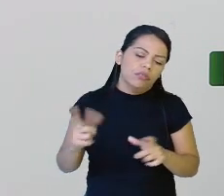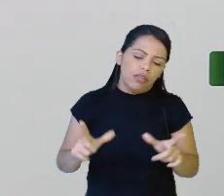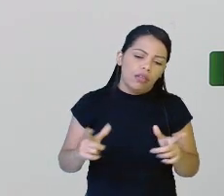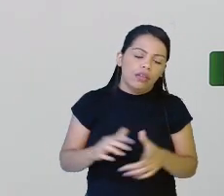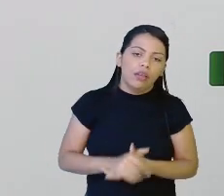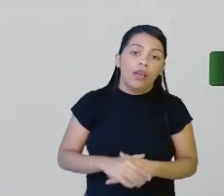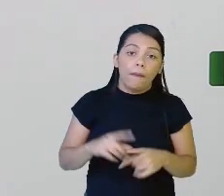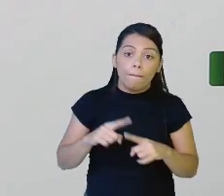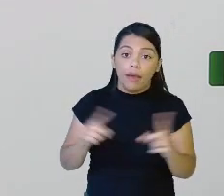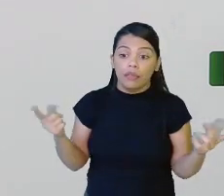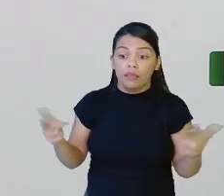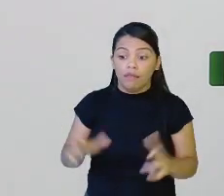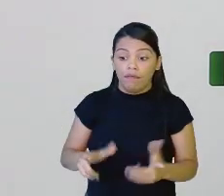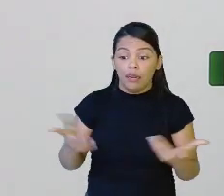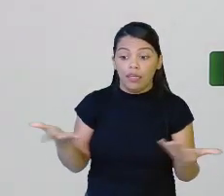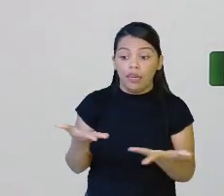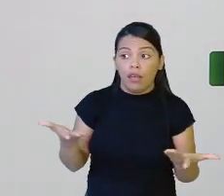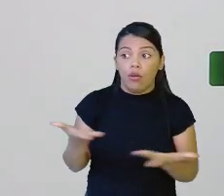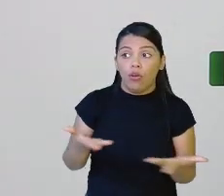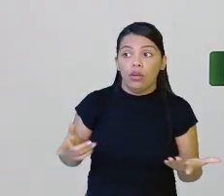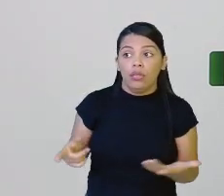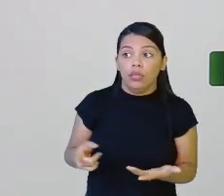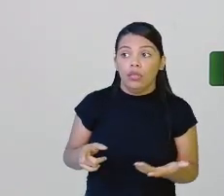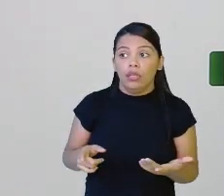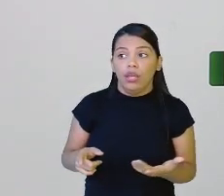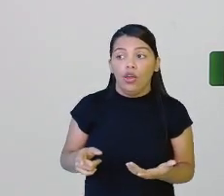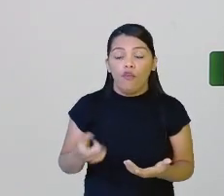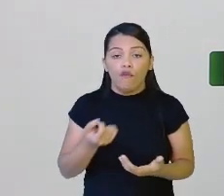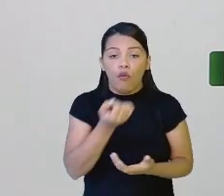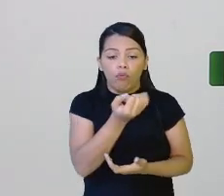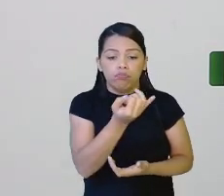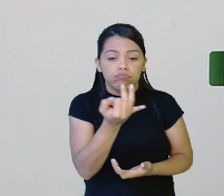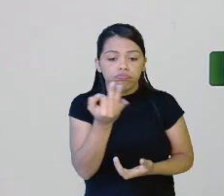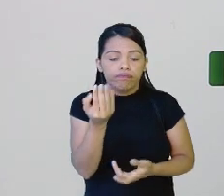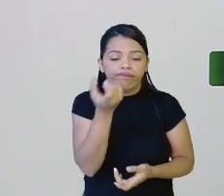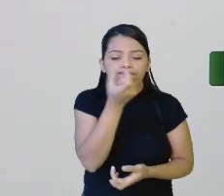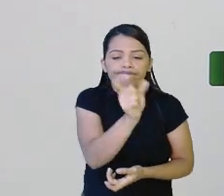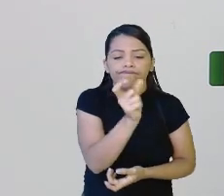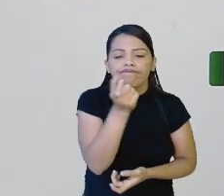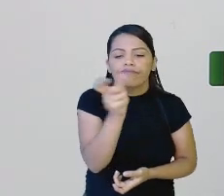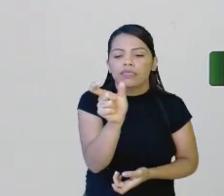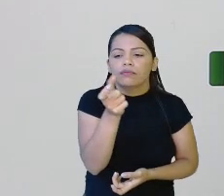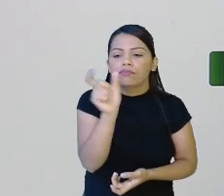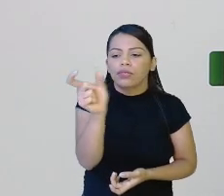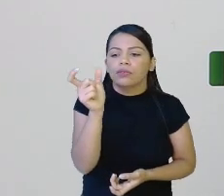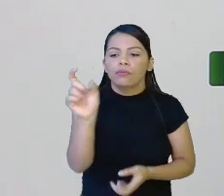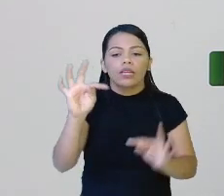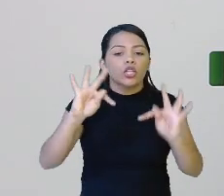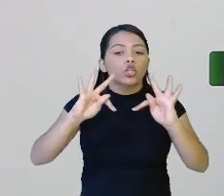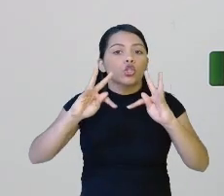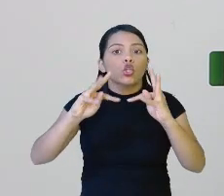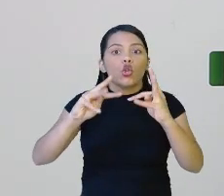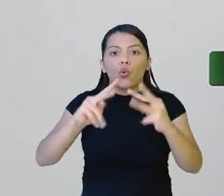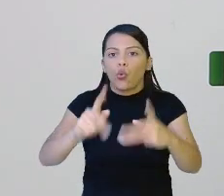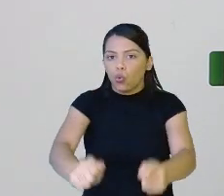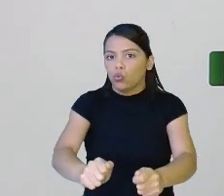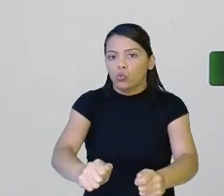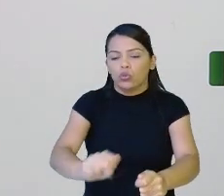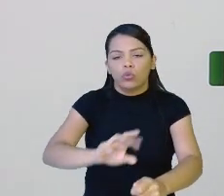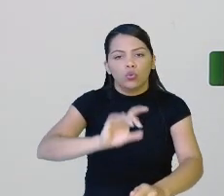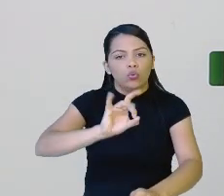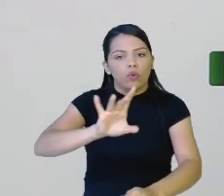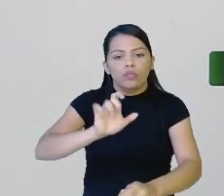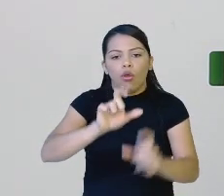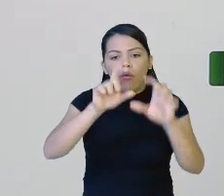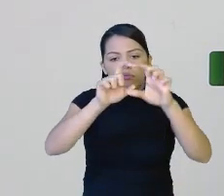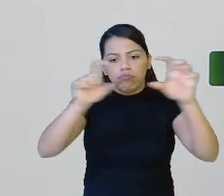eu contar os lados, eu vou contar a quantidade total dele. Nesse caso aqui, eu